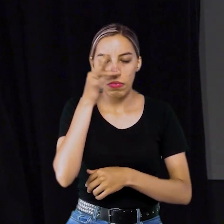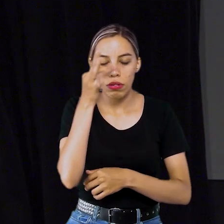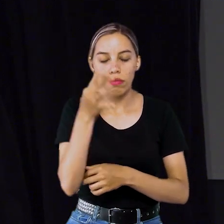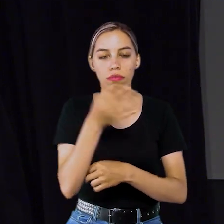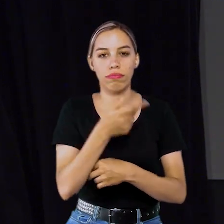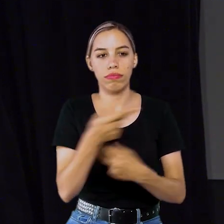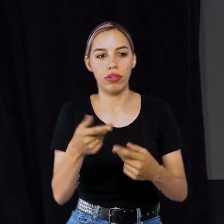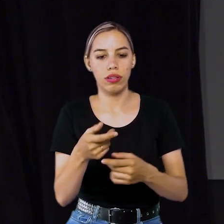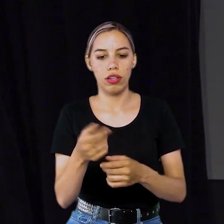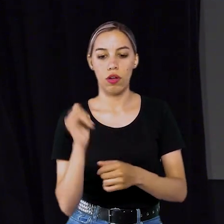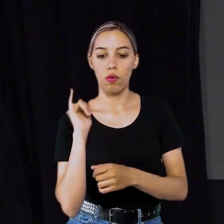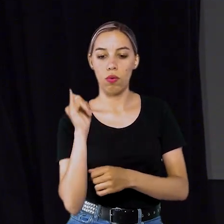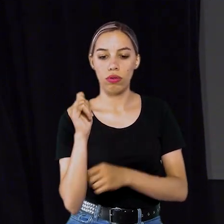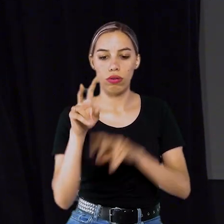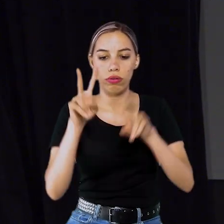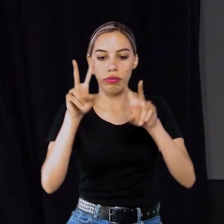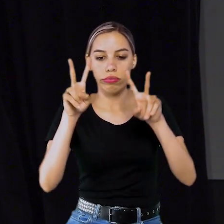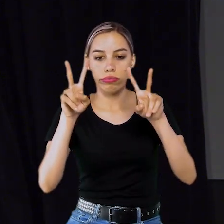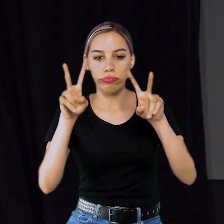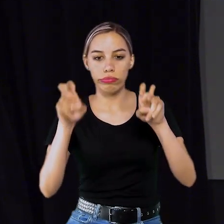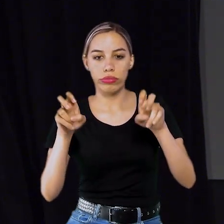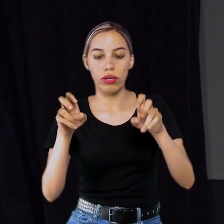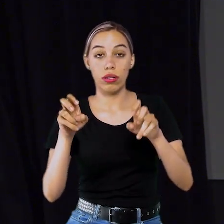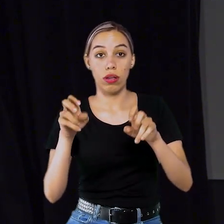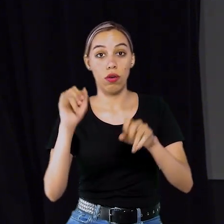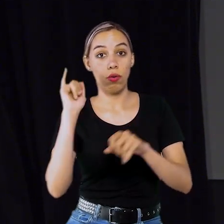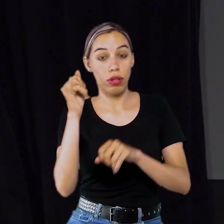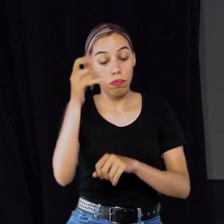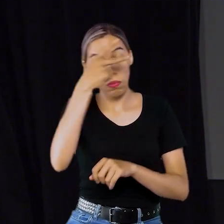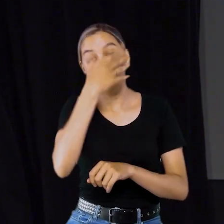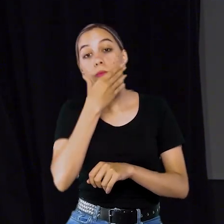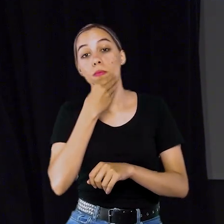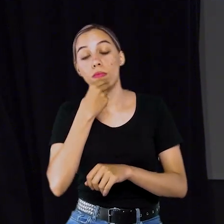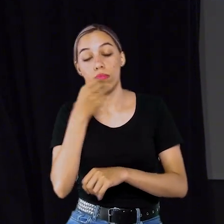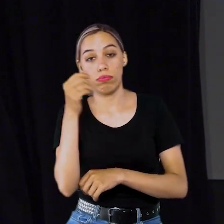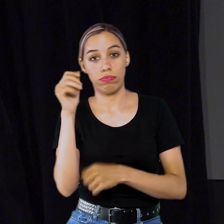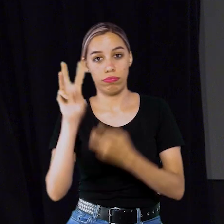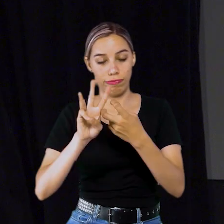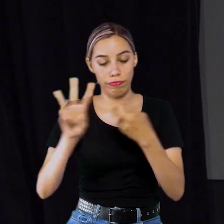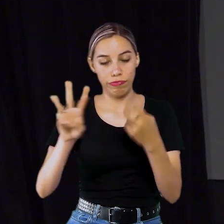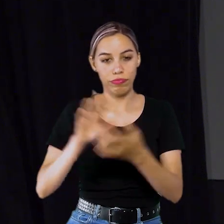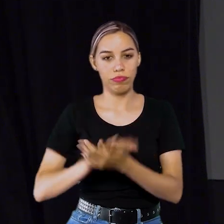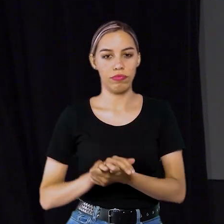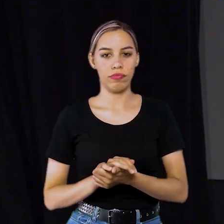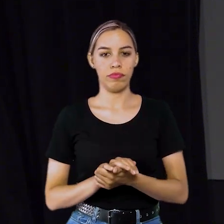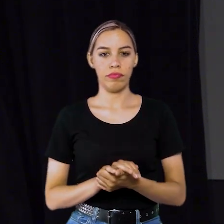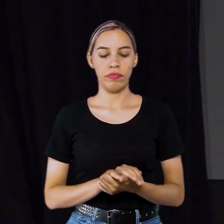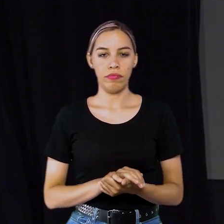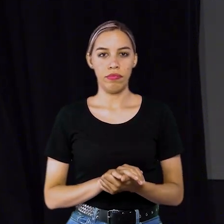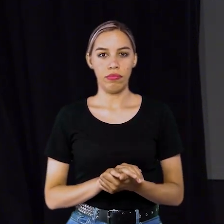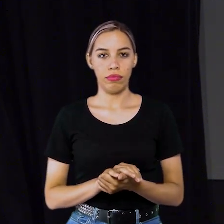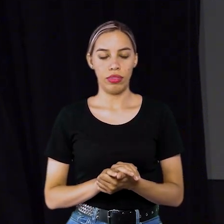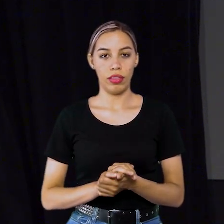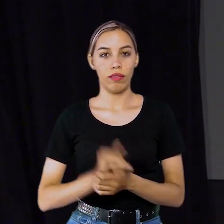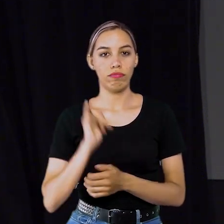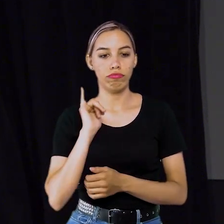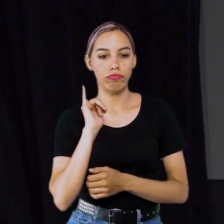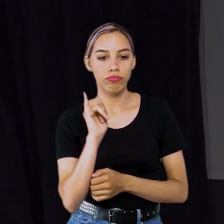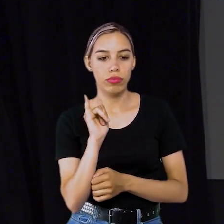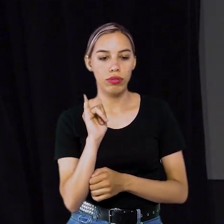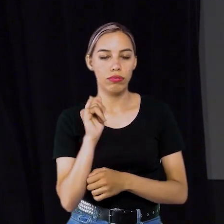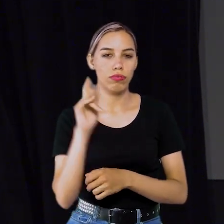pela primeira vez por um guarani-bia. Sem intermediário de um juruá não indígena, as